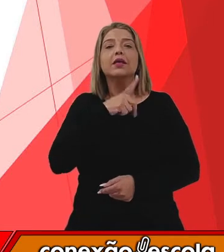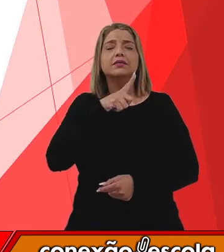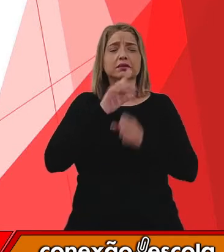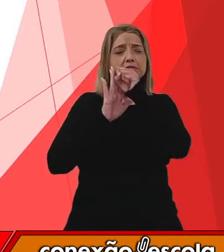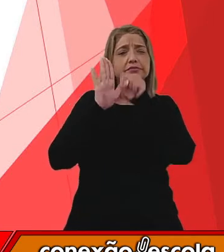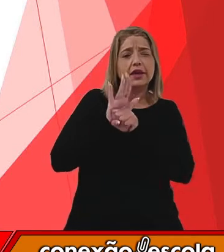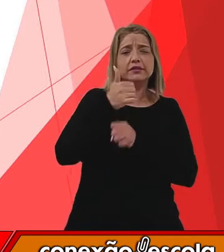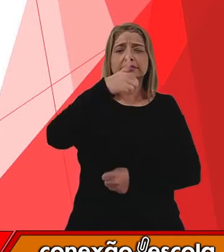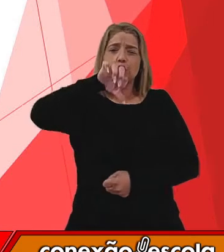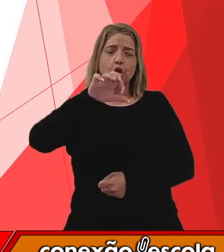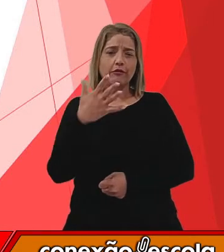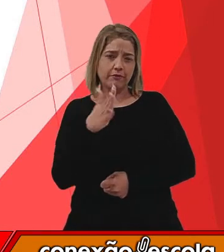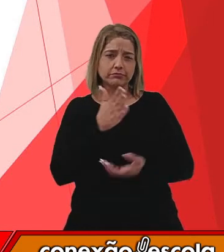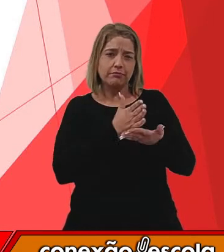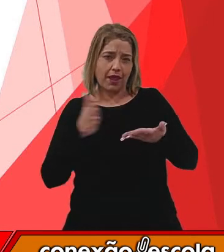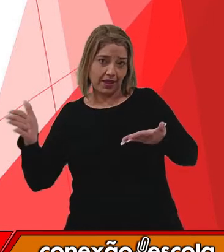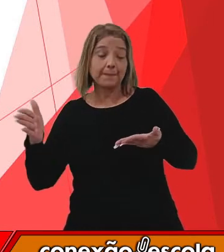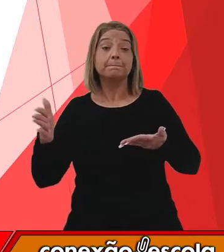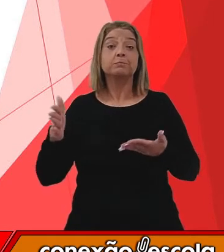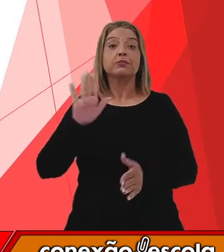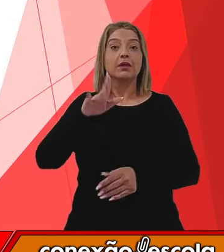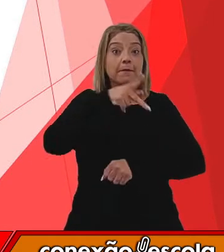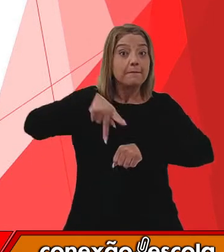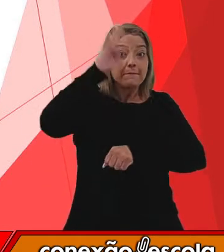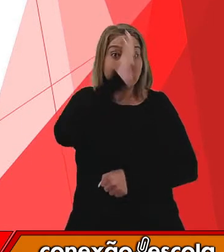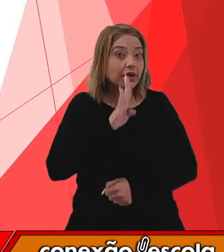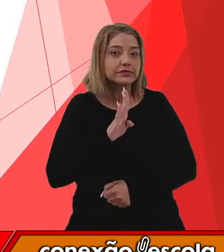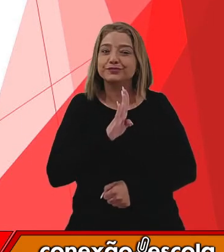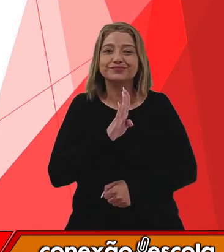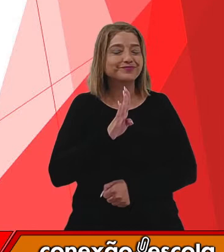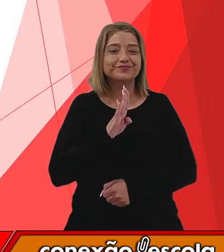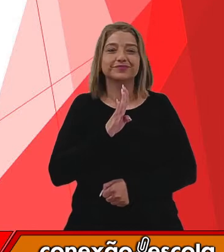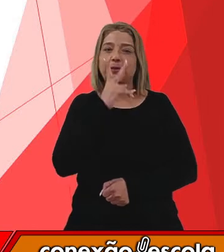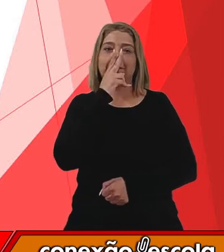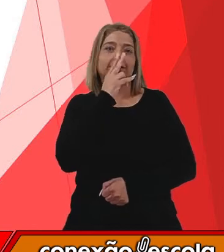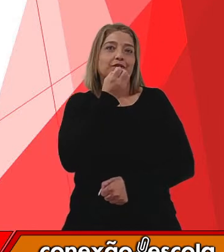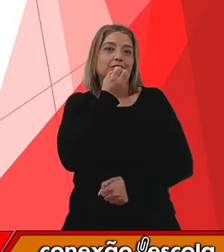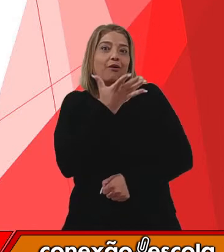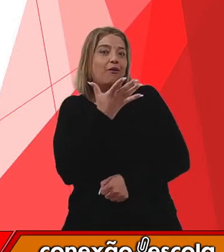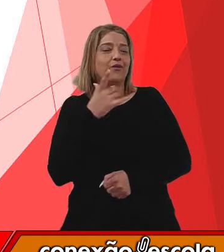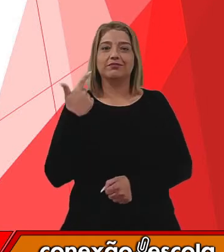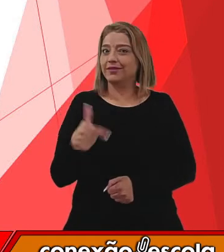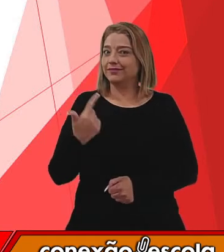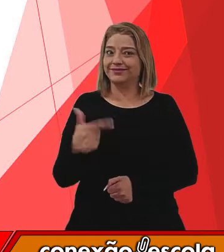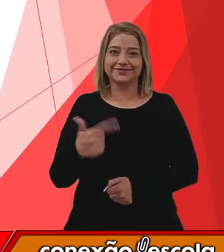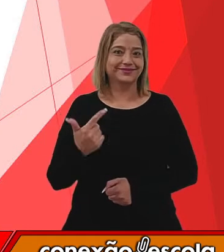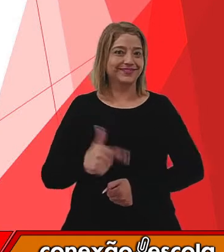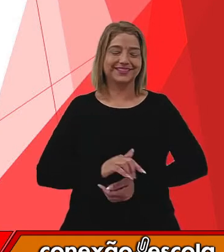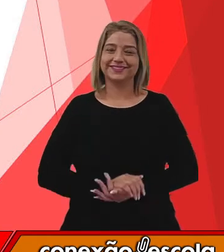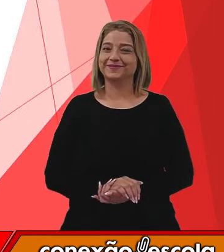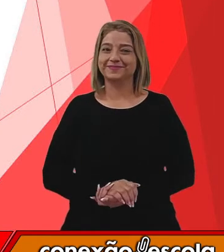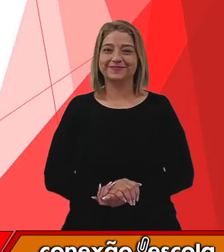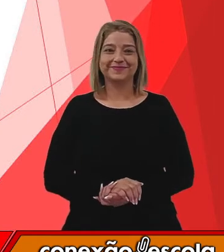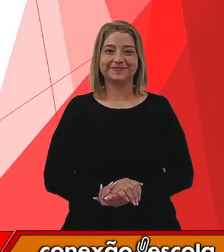século XIX. Mas o país não era exatamente um conto de fadas.